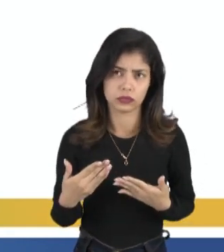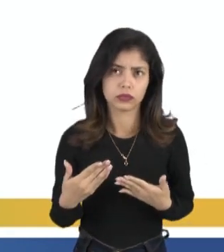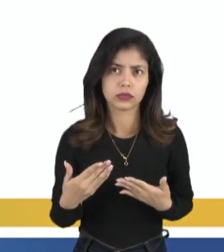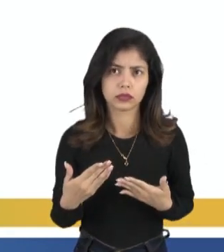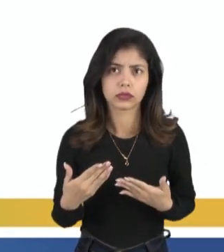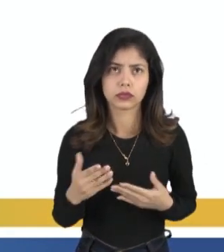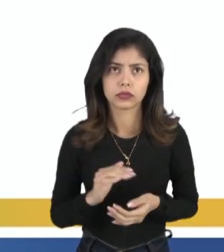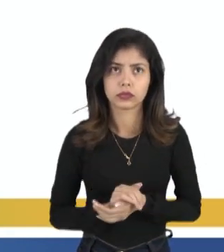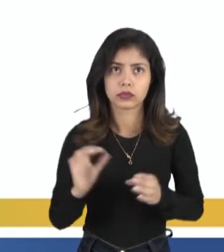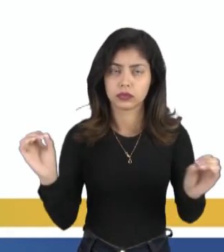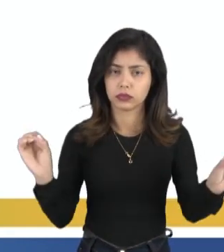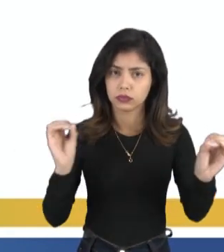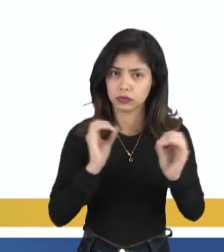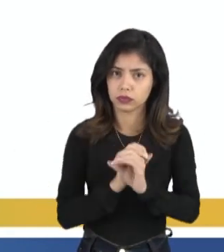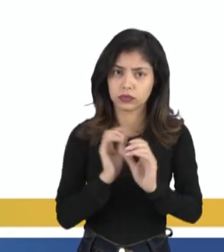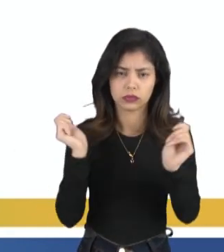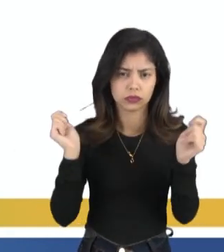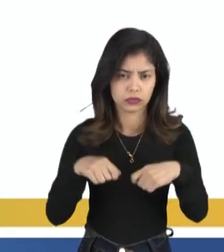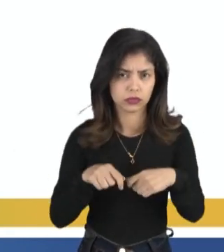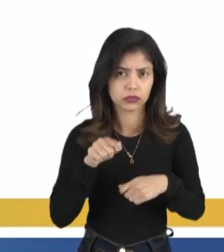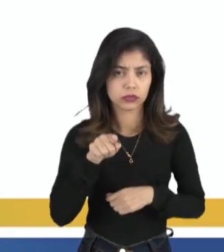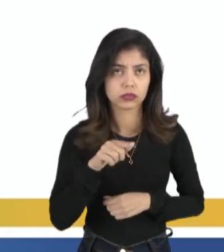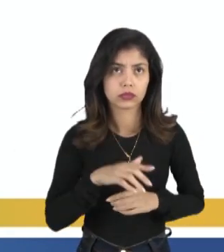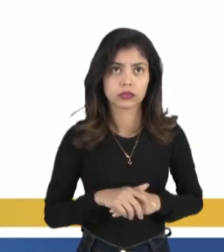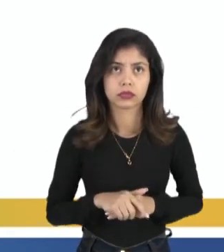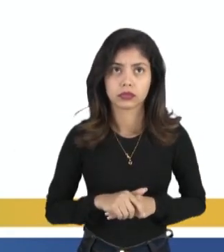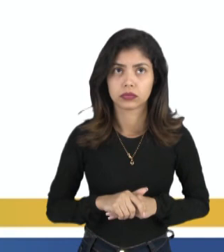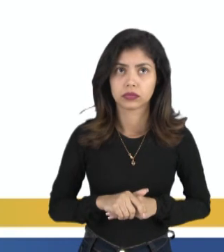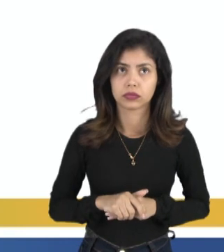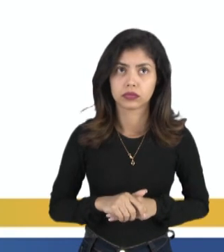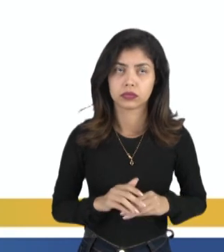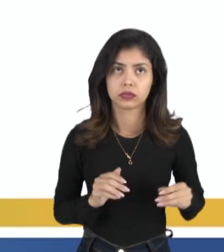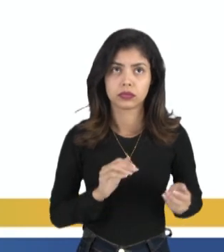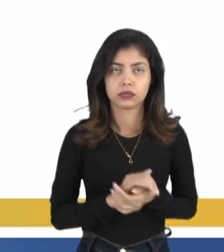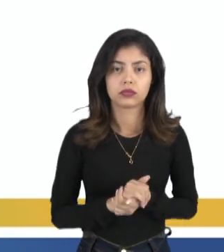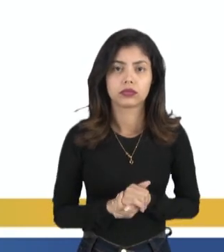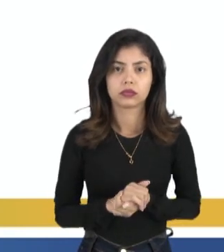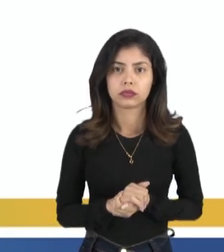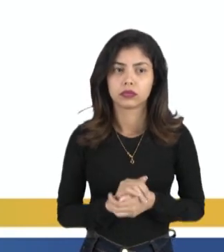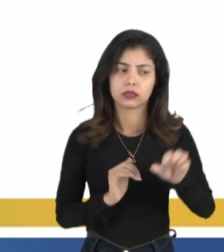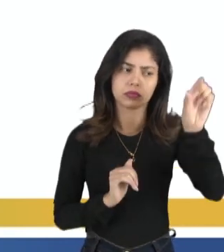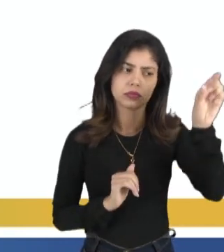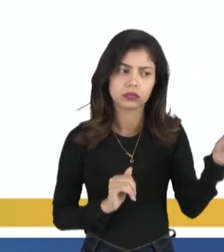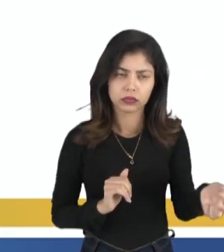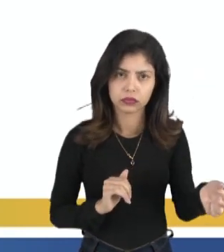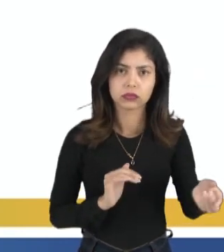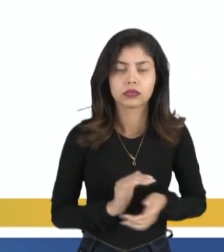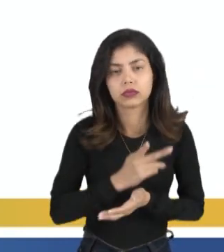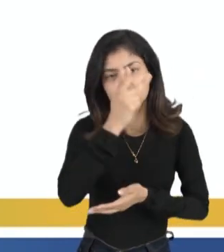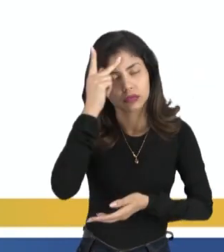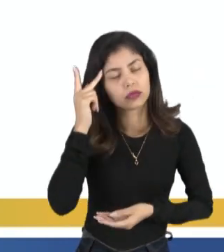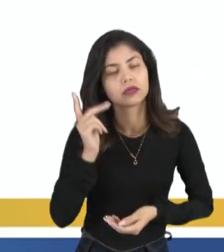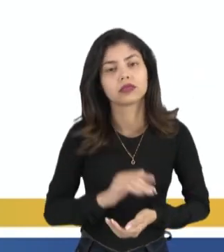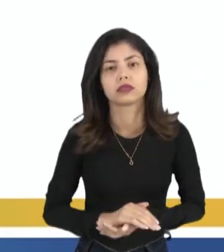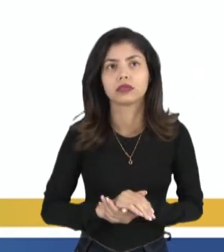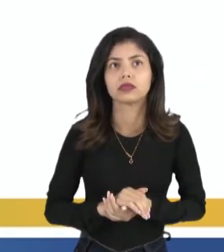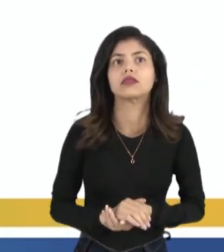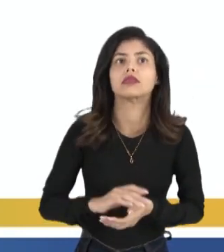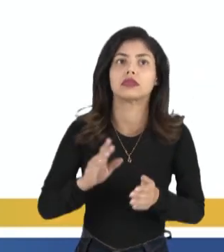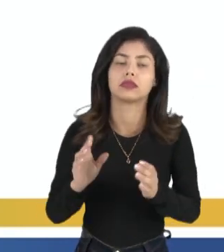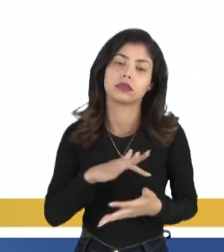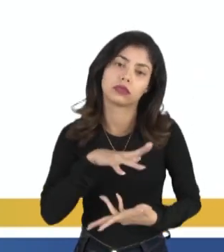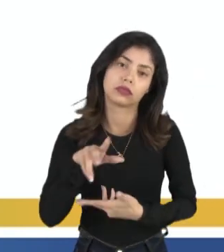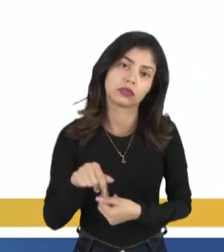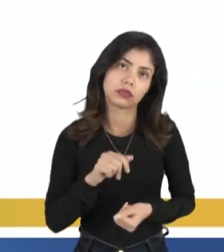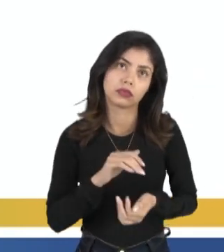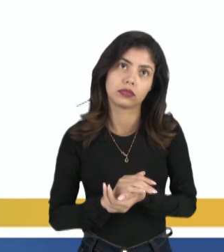Quais os eclipses, né, que são possíveis aqui? Ó? Os eclipses lunares. Das pessoas que estão desse lado de cá vão